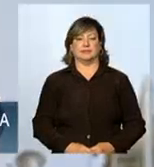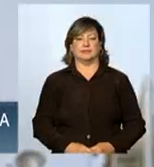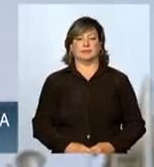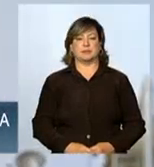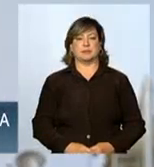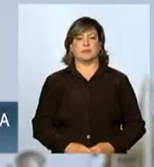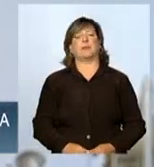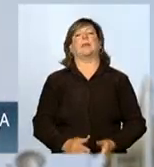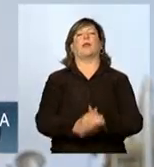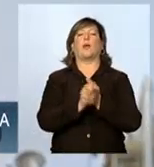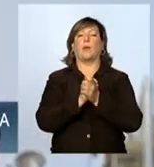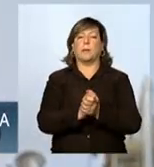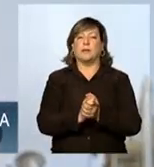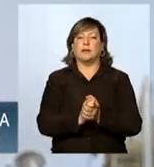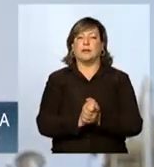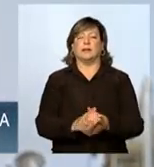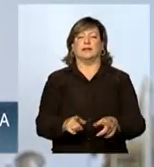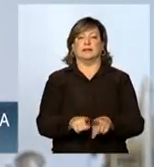E cumprimentar